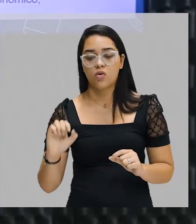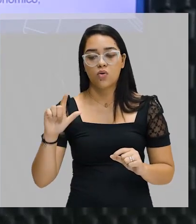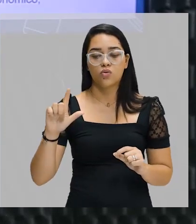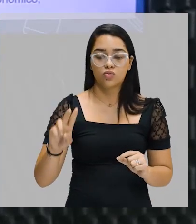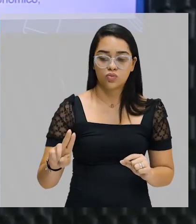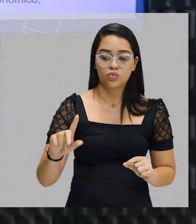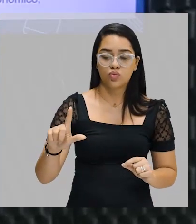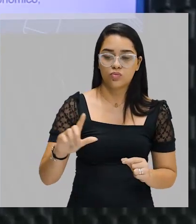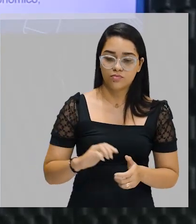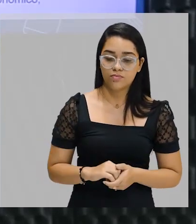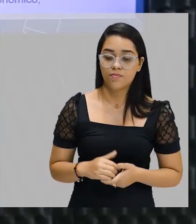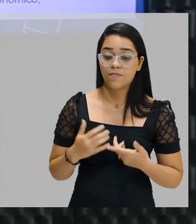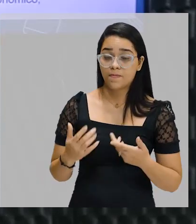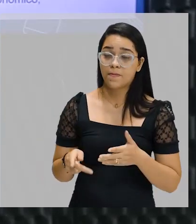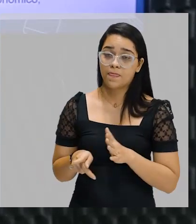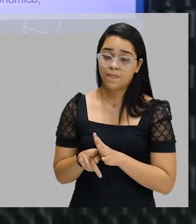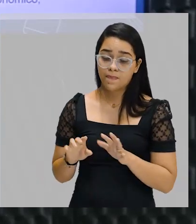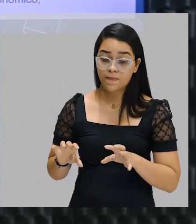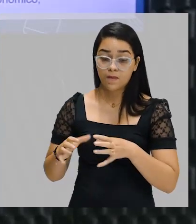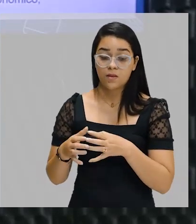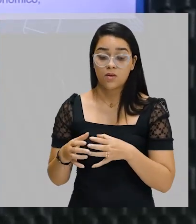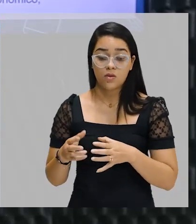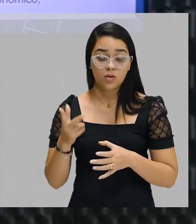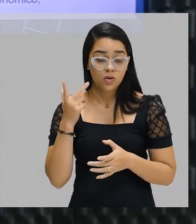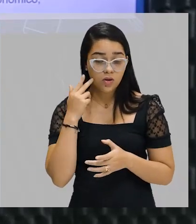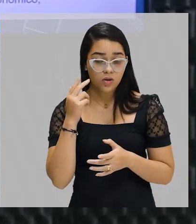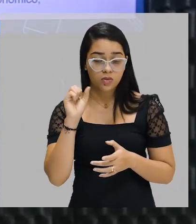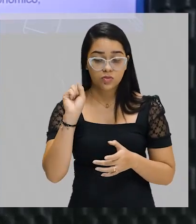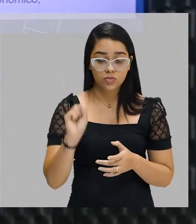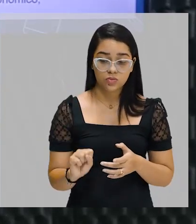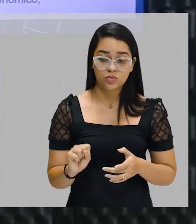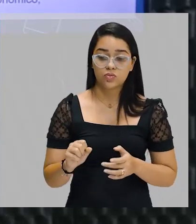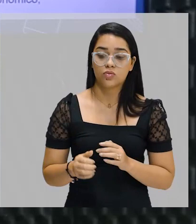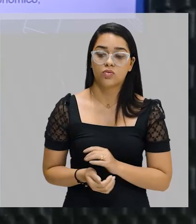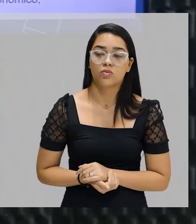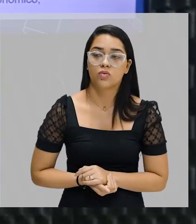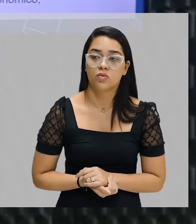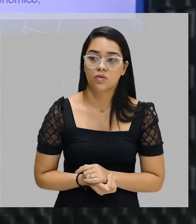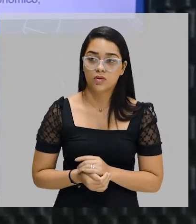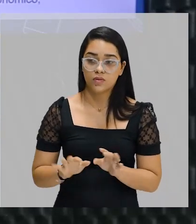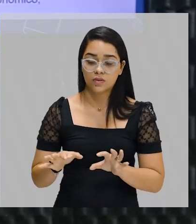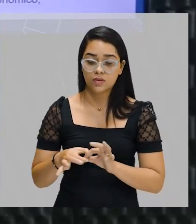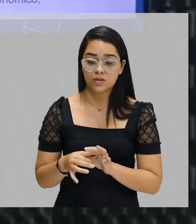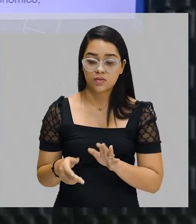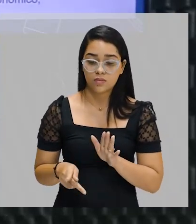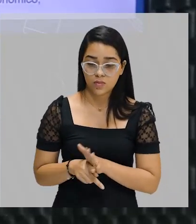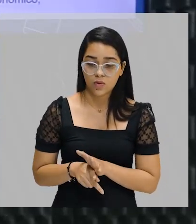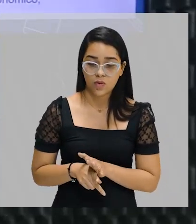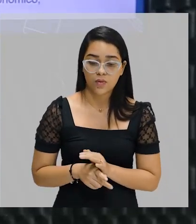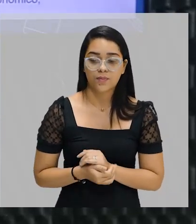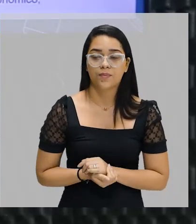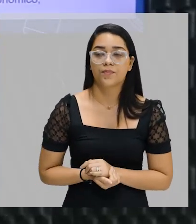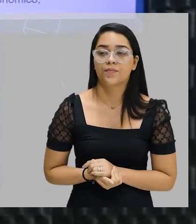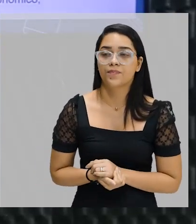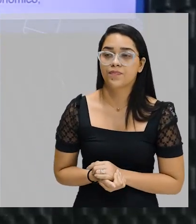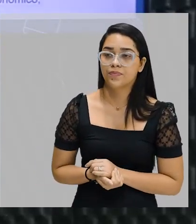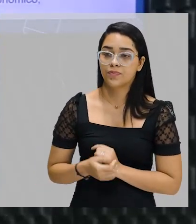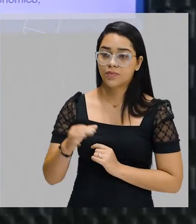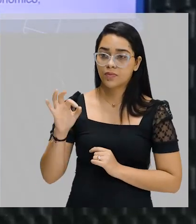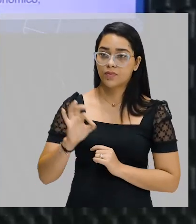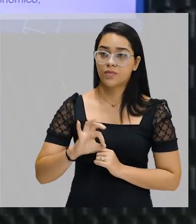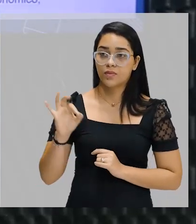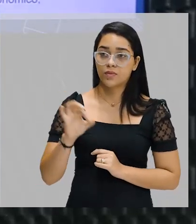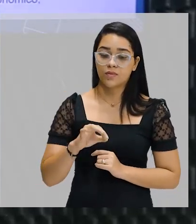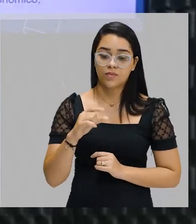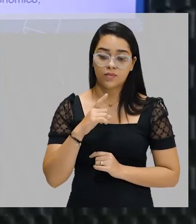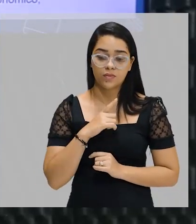galera? Mercosul, o bloco econômico, bloco comum do Sul, tá certo? Que facilita que é uma união aduaneira, né? Estabelece aí uma taxa específica,